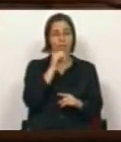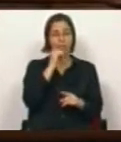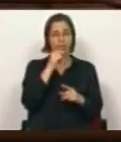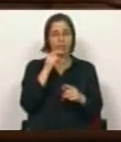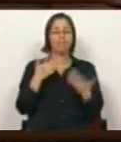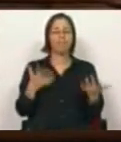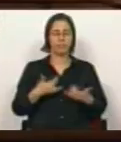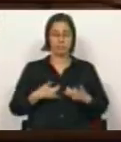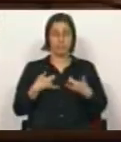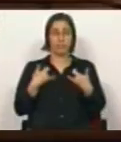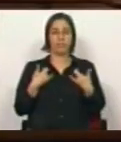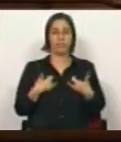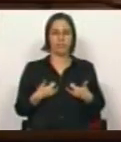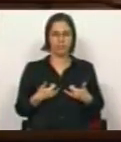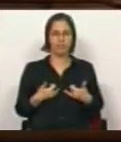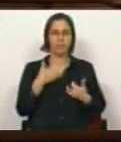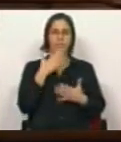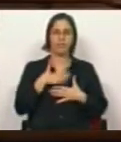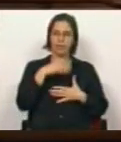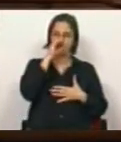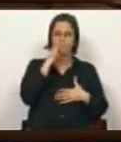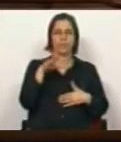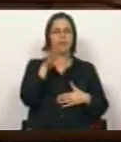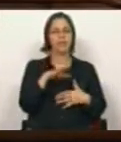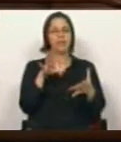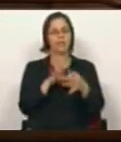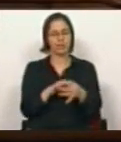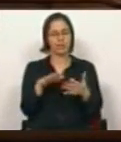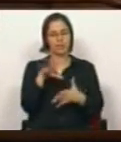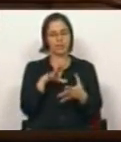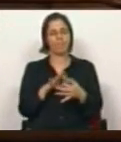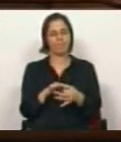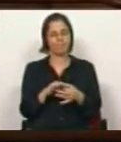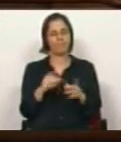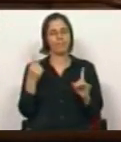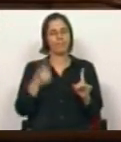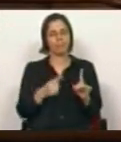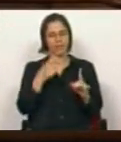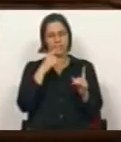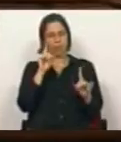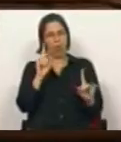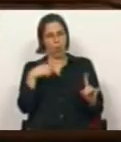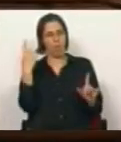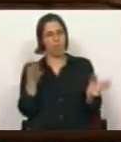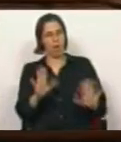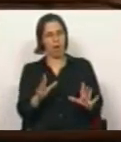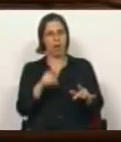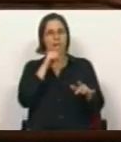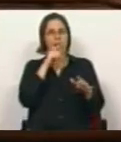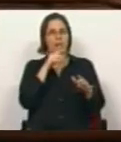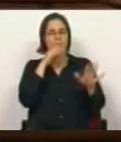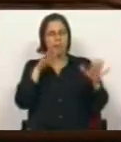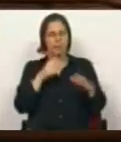com uma regularidade assustadora, vão-nos dando nota da situação ou de situações que deveriam ser impensáveis. Aves